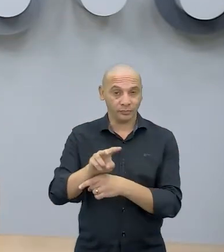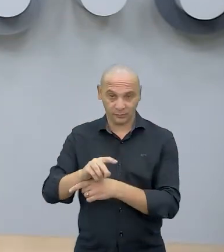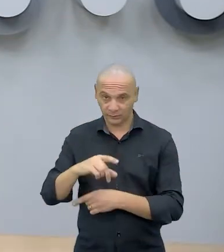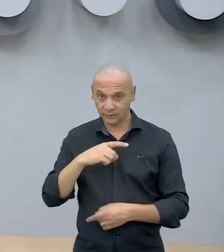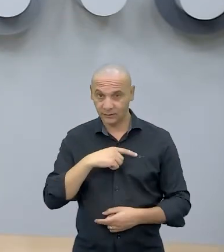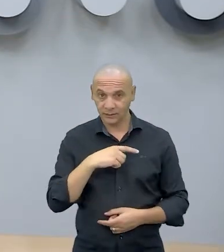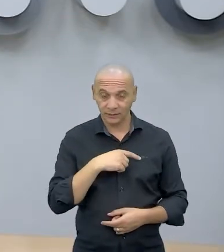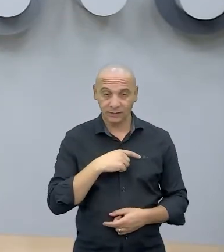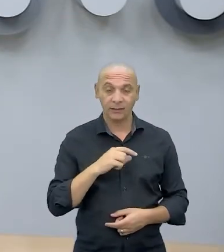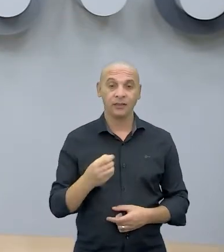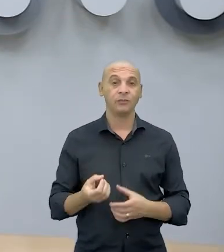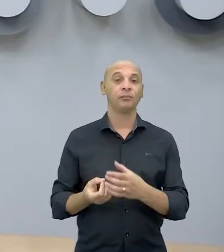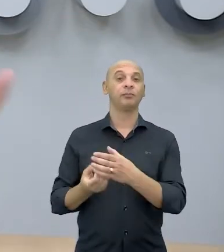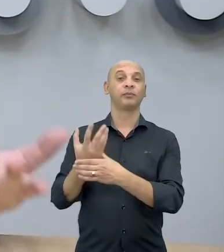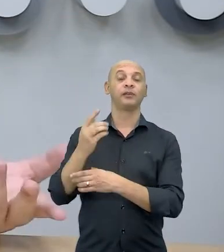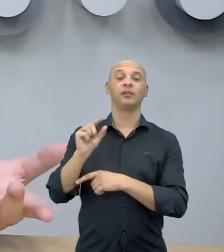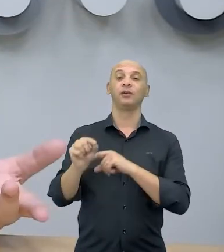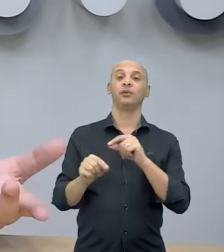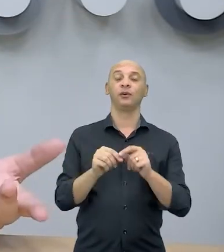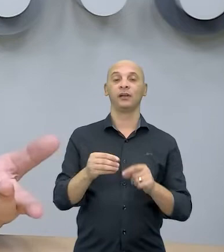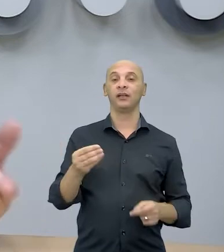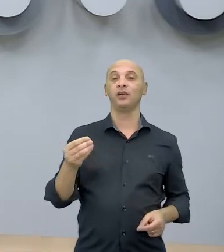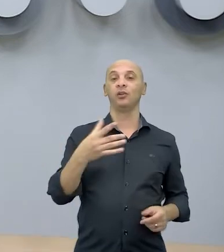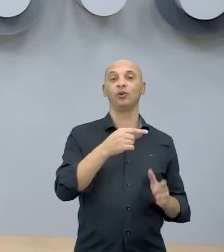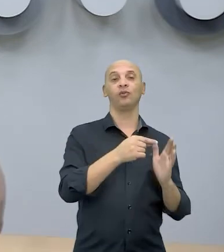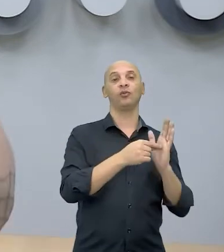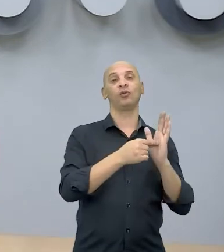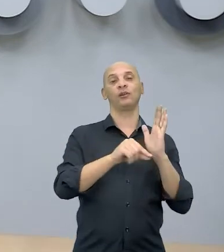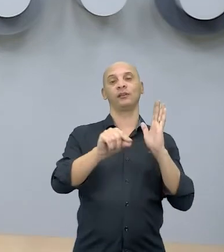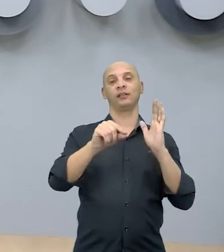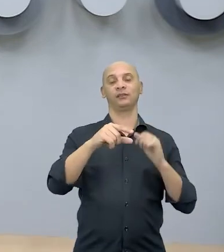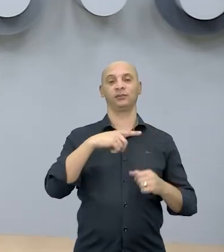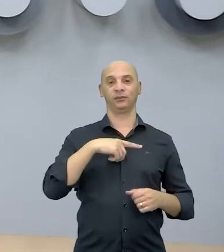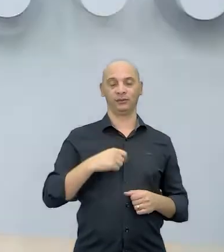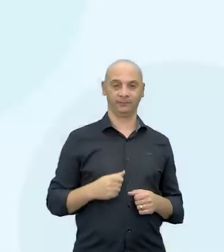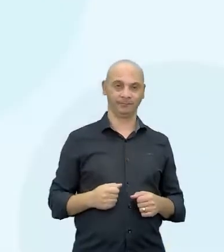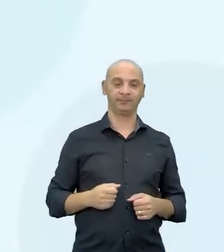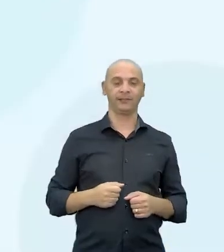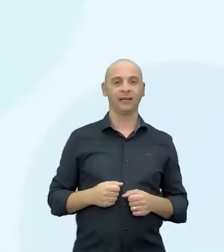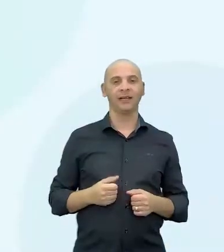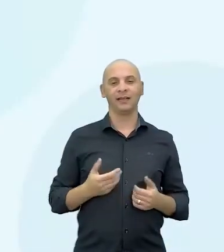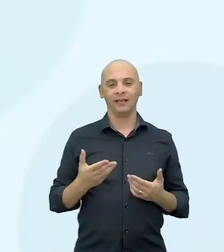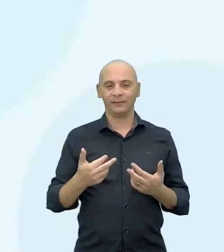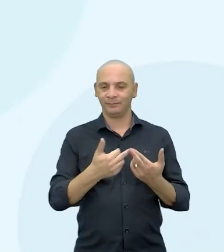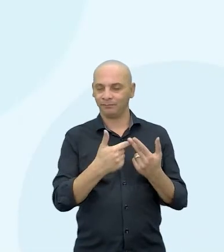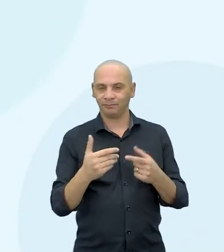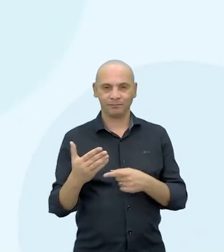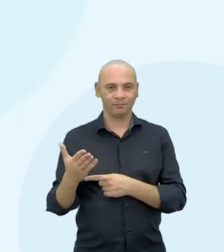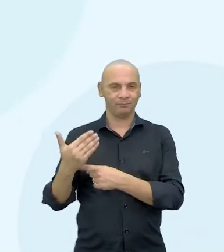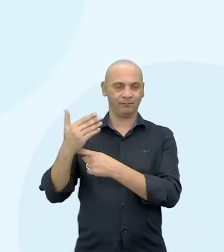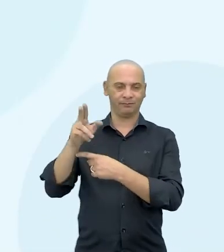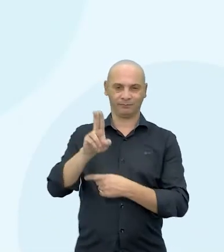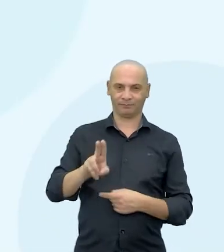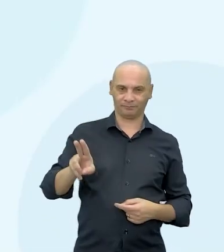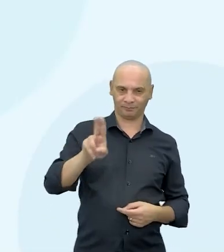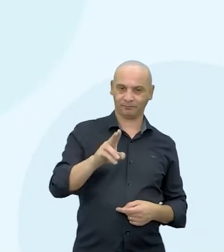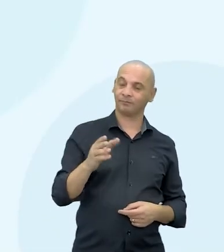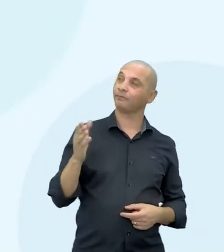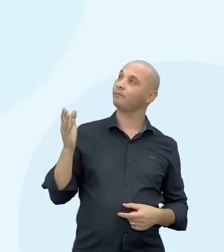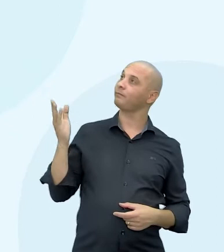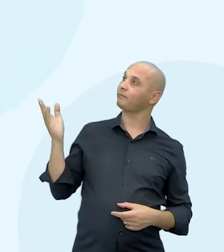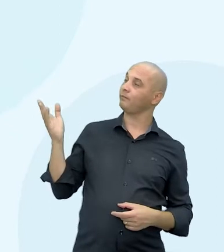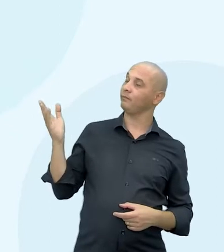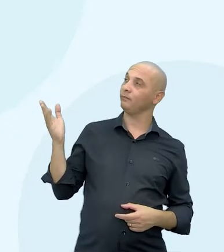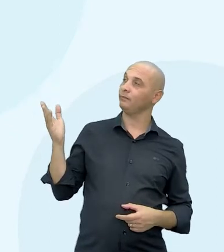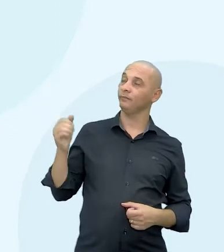monitoramento surgem também novos contratos. Então, com as transações mediadas por tecnologia, comportamentos